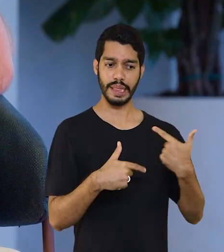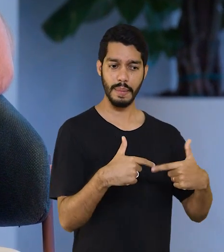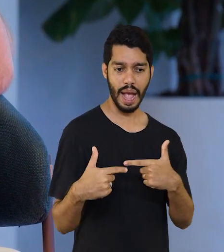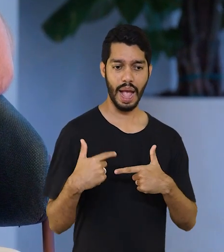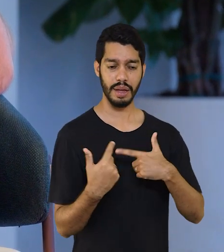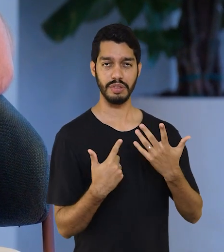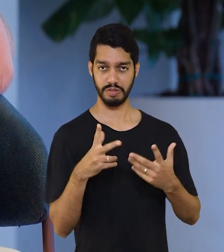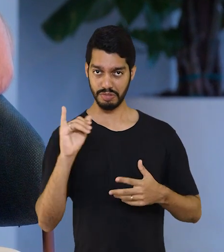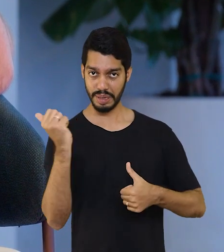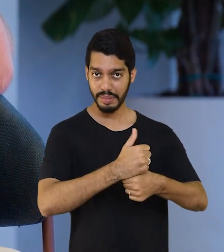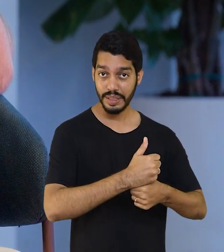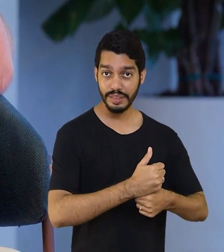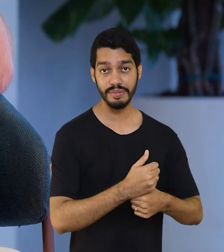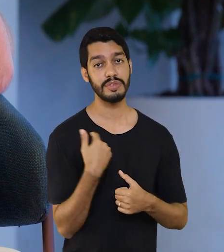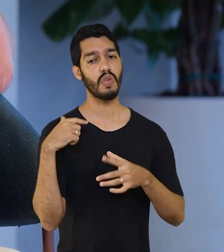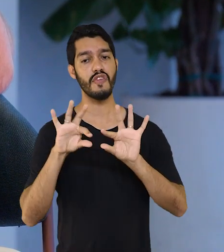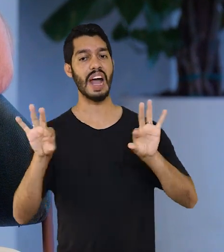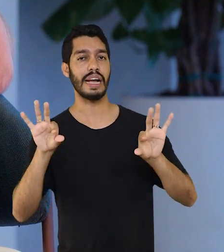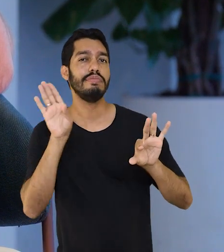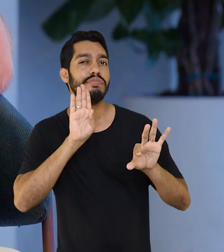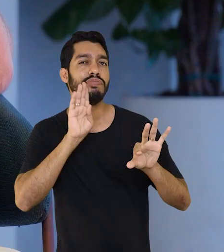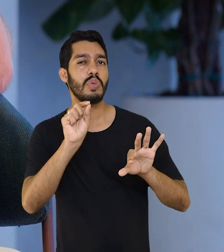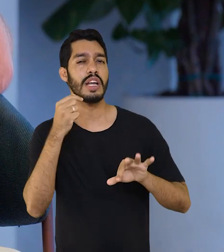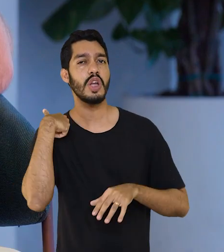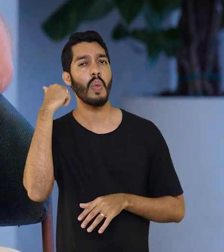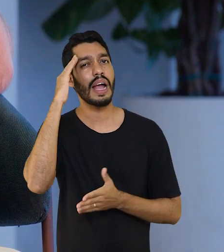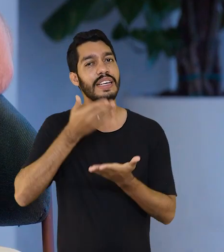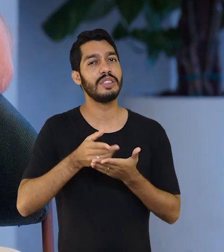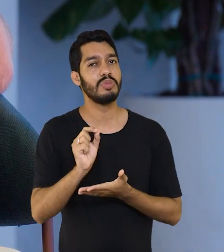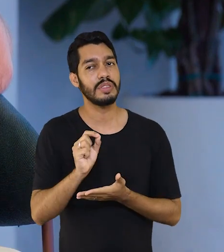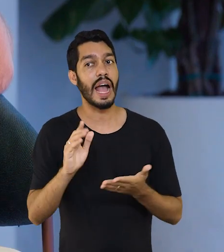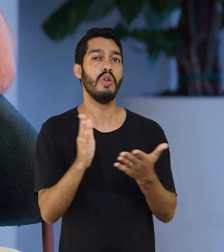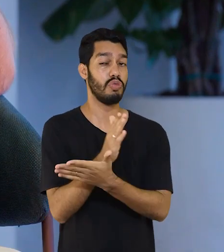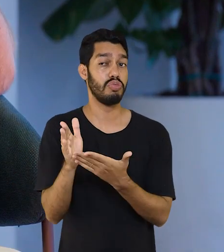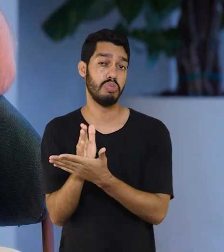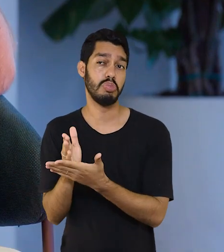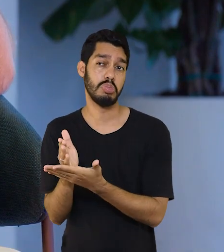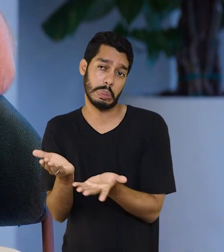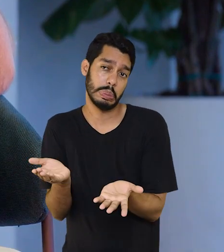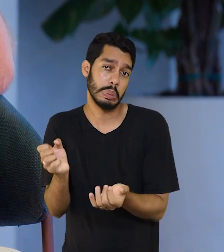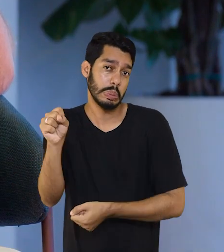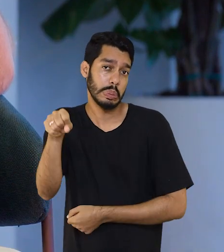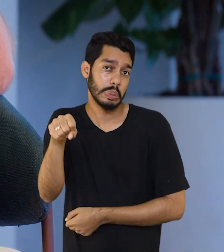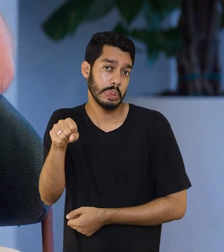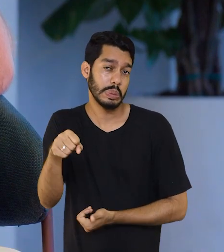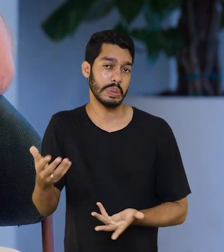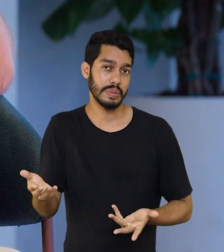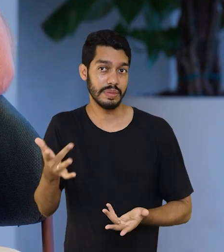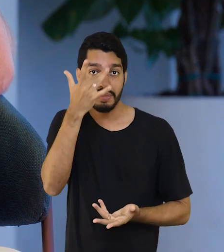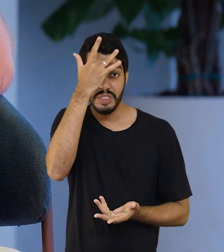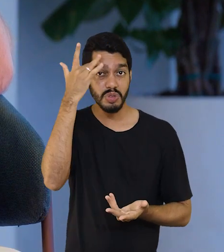substituir os nossos empregos? Eu acredito que em alguns casos sim, que são empregos que